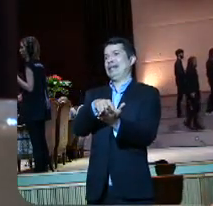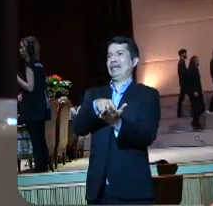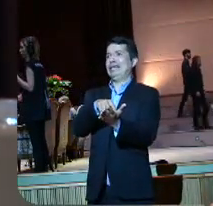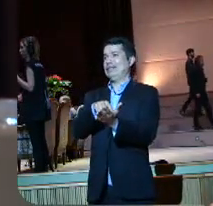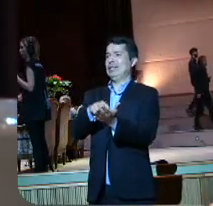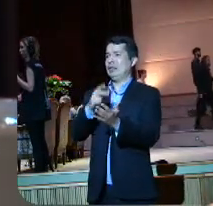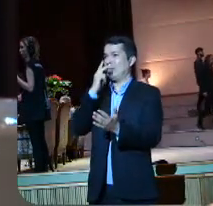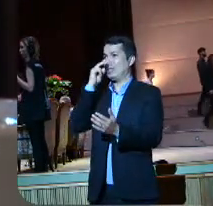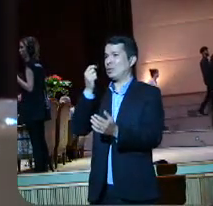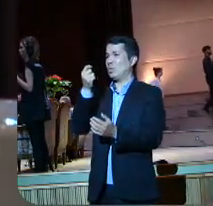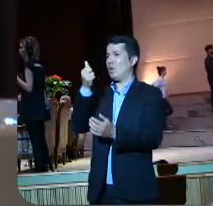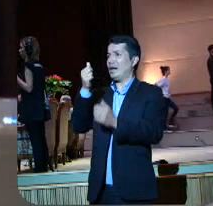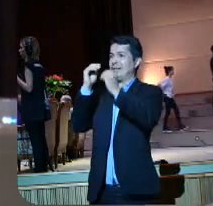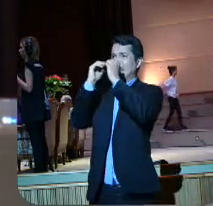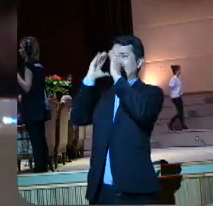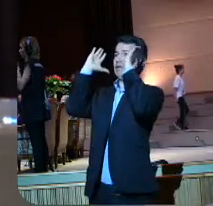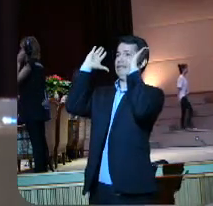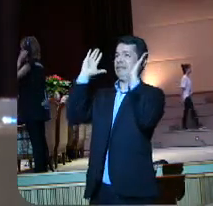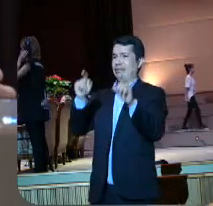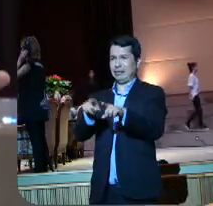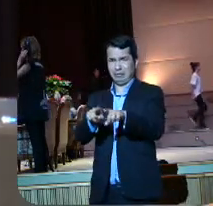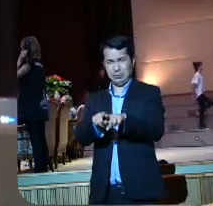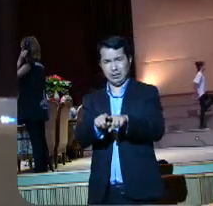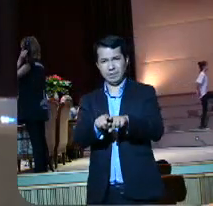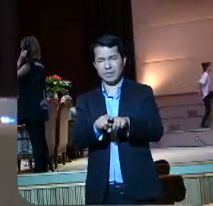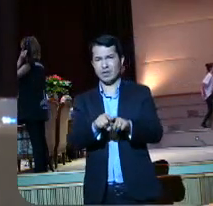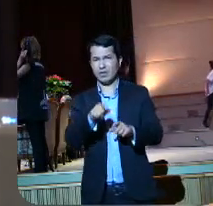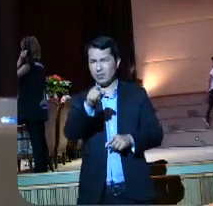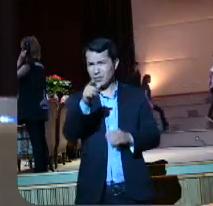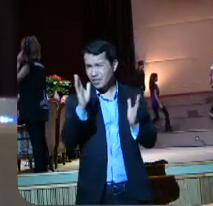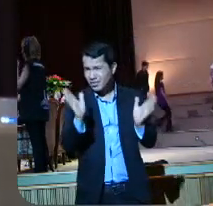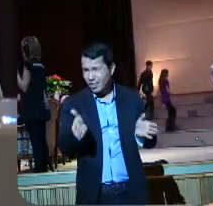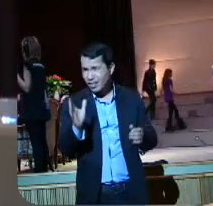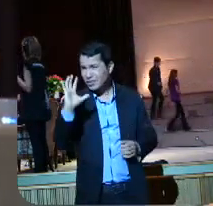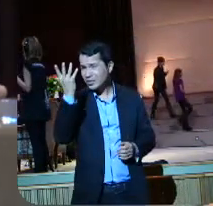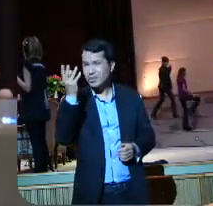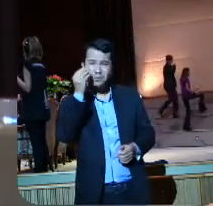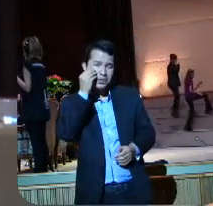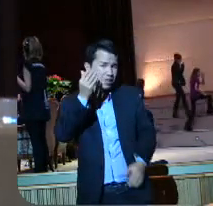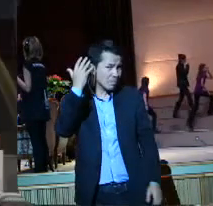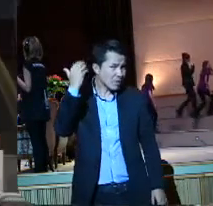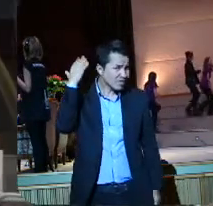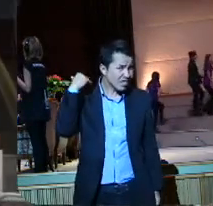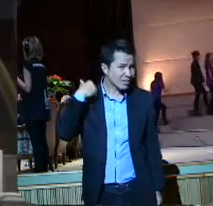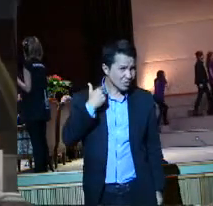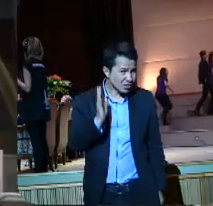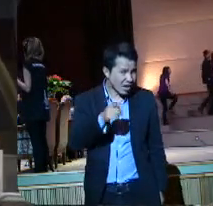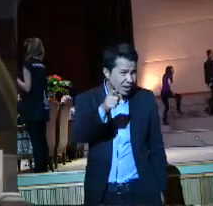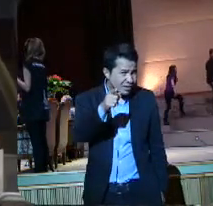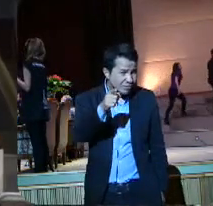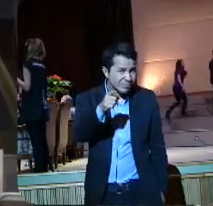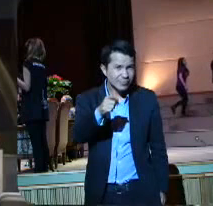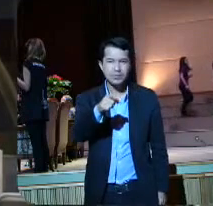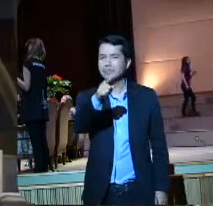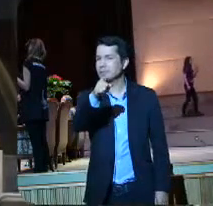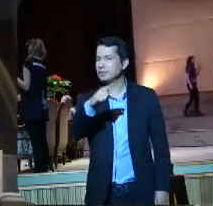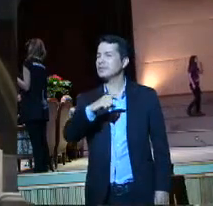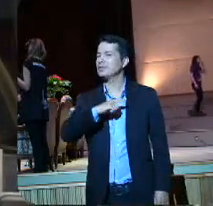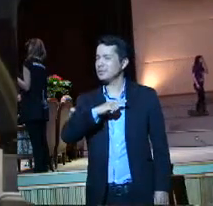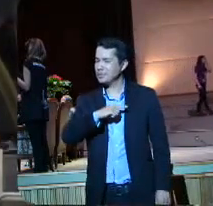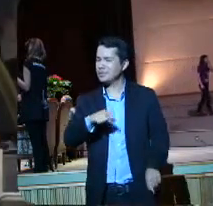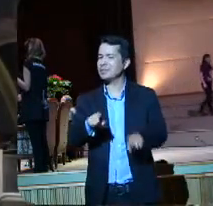nossa estrutura interior. E se isso já aconteceu com você, você está muito bem acompanhado. Você está acompanhado